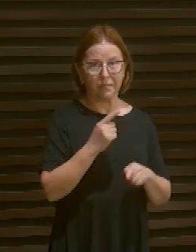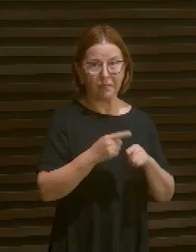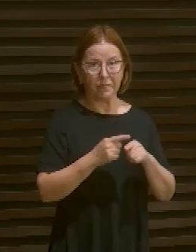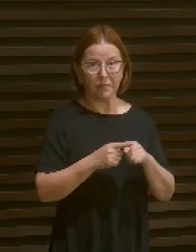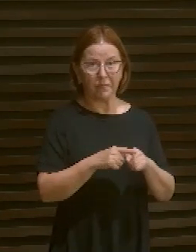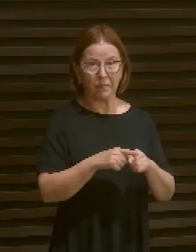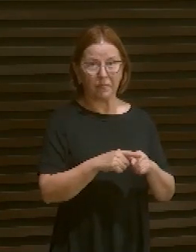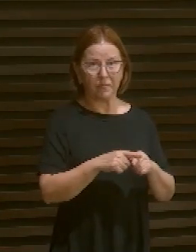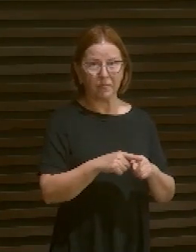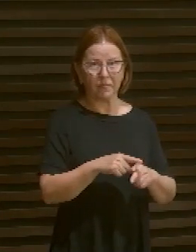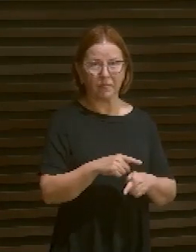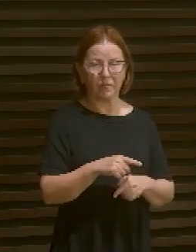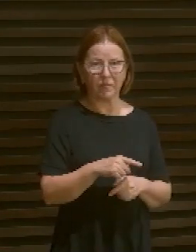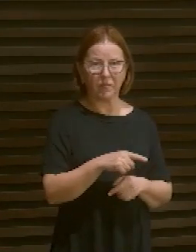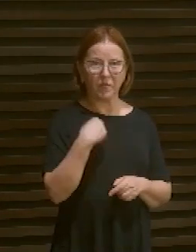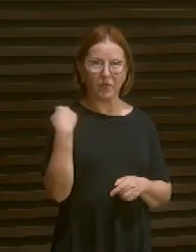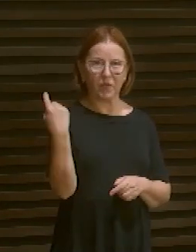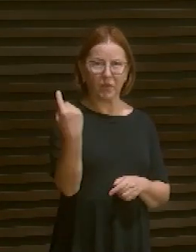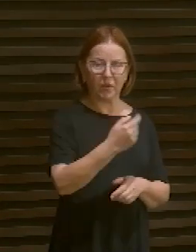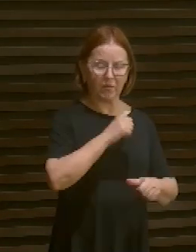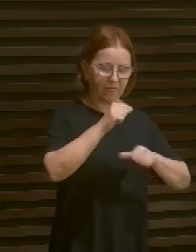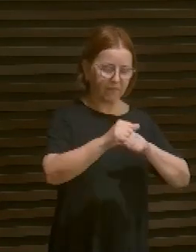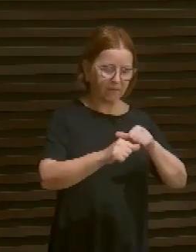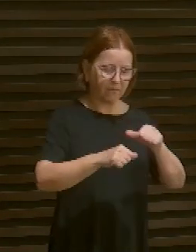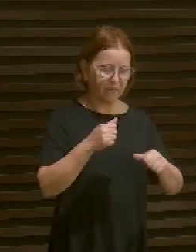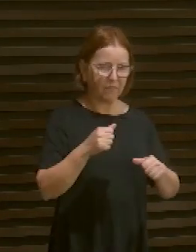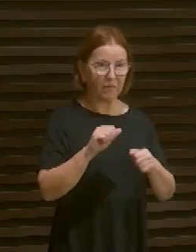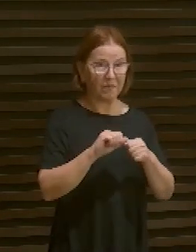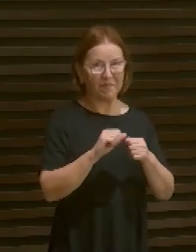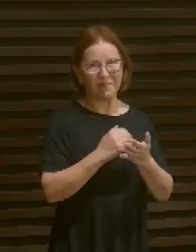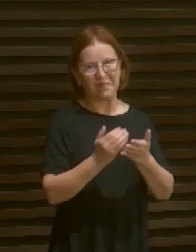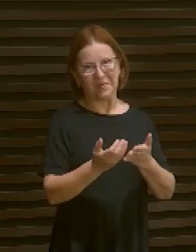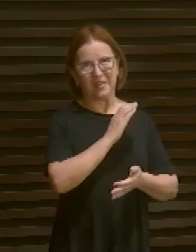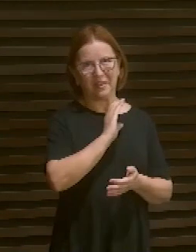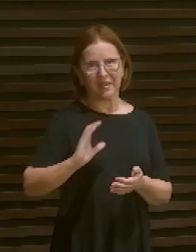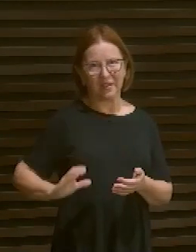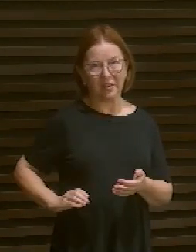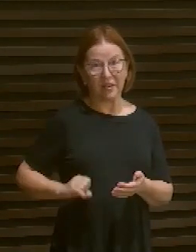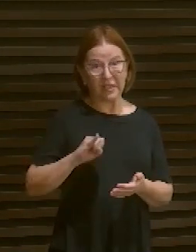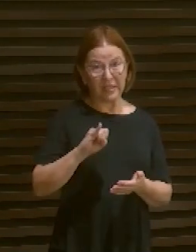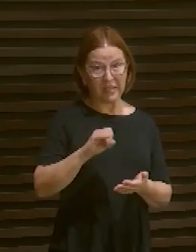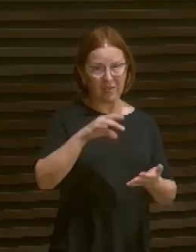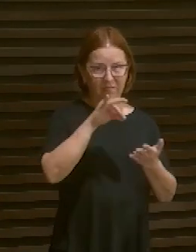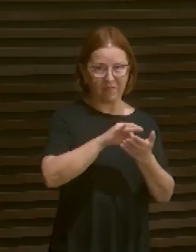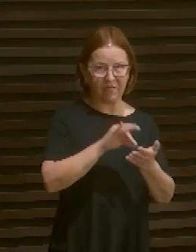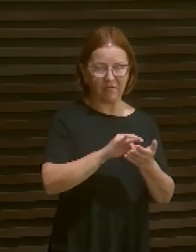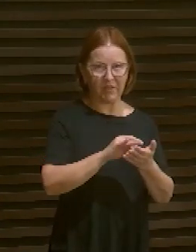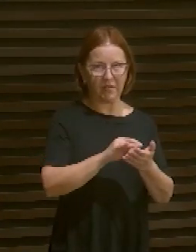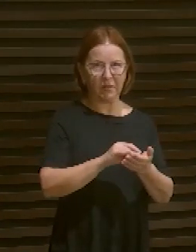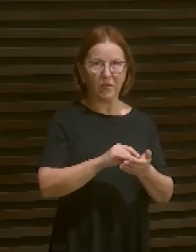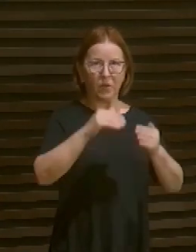Porque nos temos tornado participantes de Cristo, se de fato guardamos